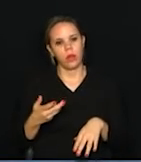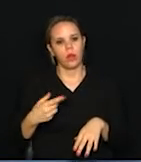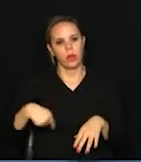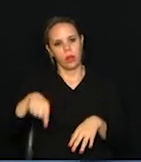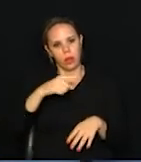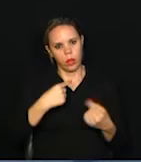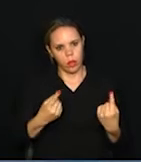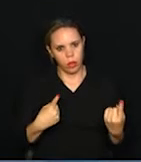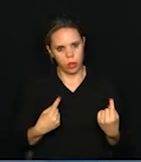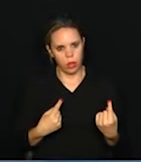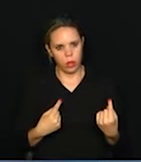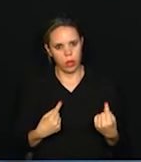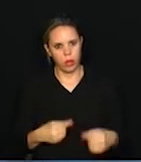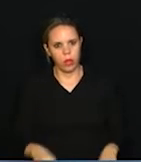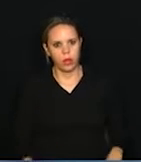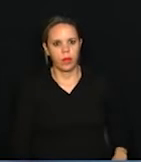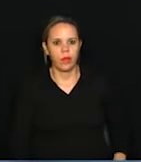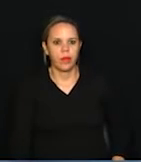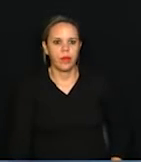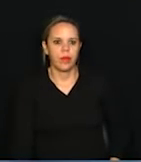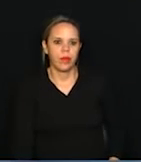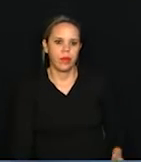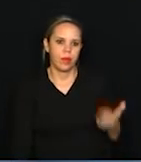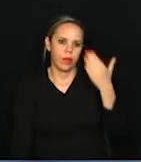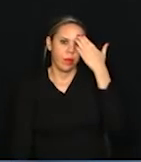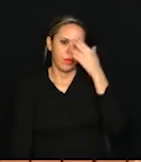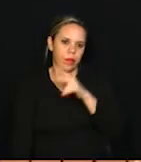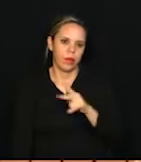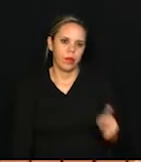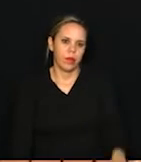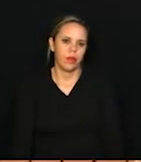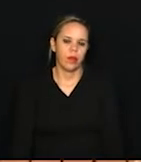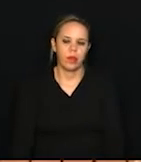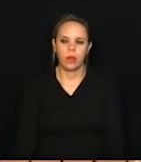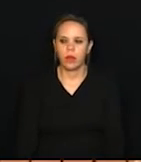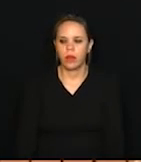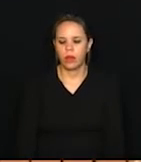via aquela estabelecida. Muito obrigado, senhor presidente.